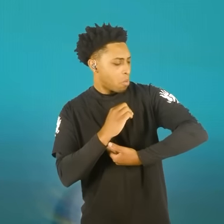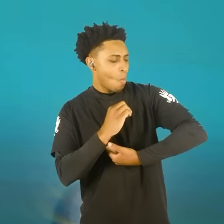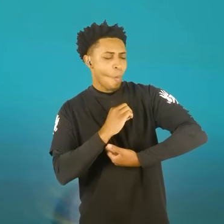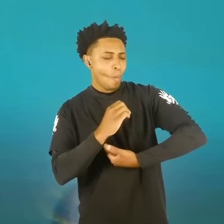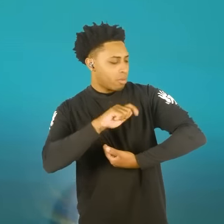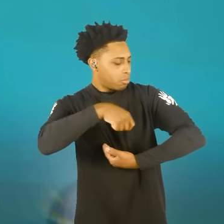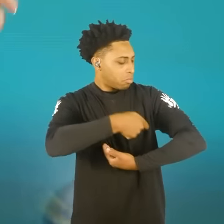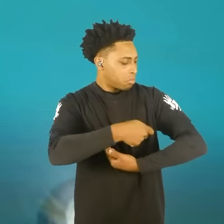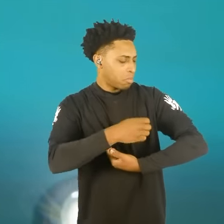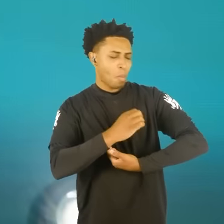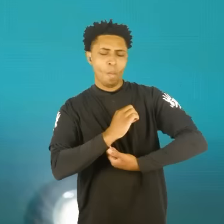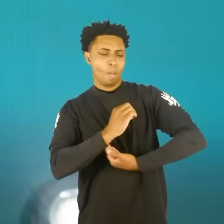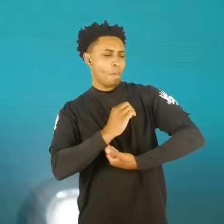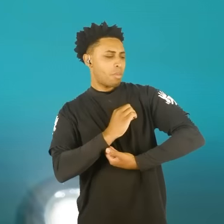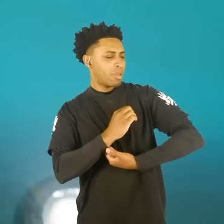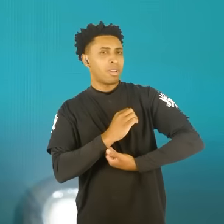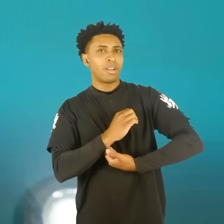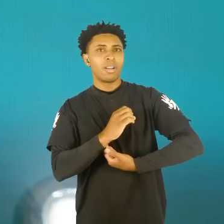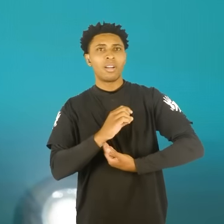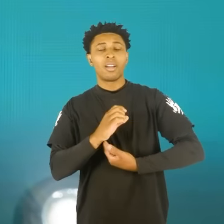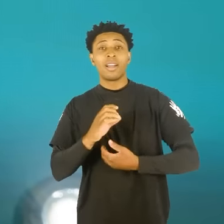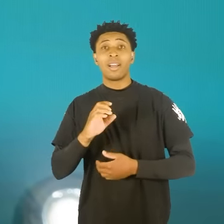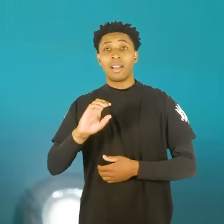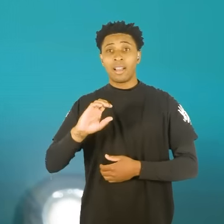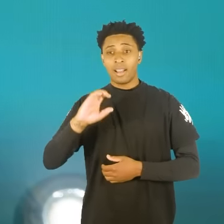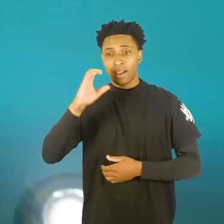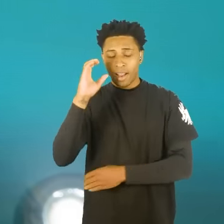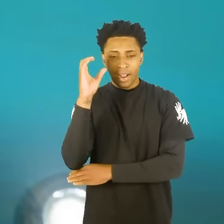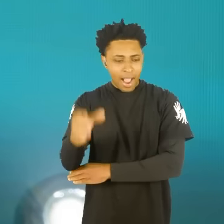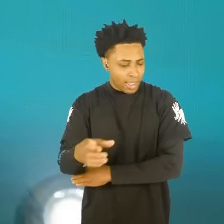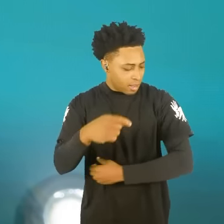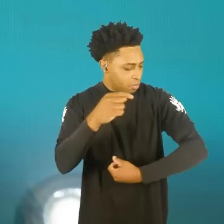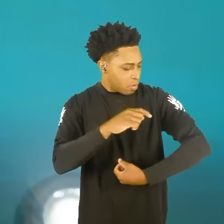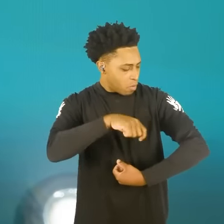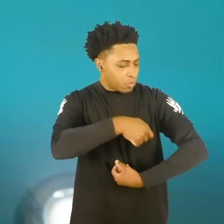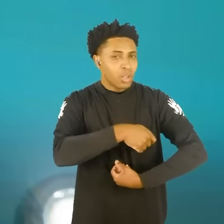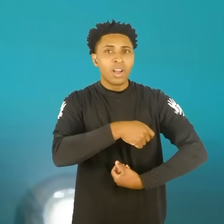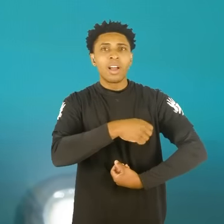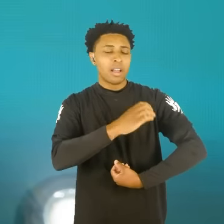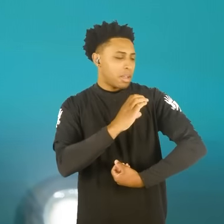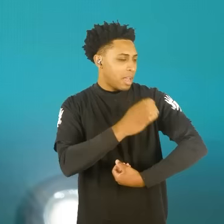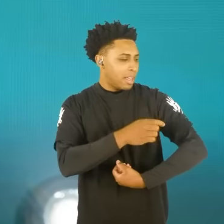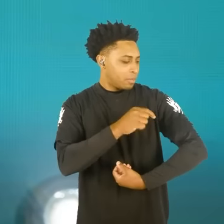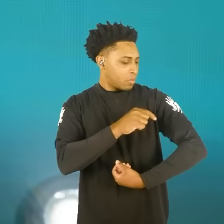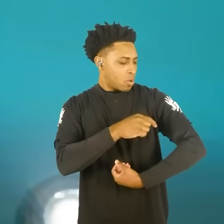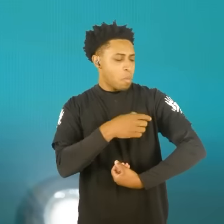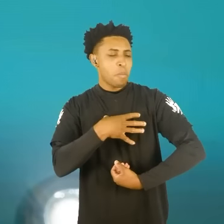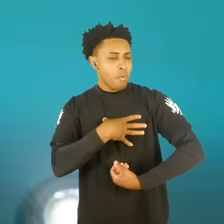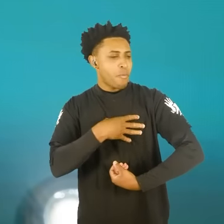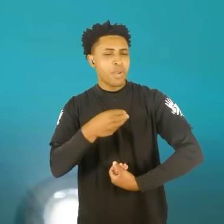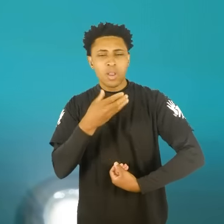Caim, ela diz, o Senhor me deu um varão. Mas quando ela dá o nome de Abel, ela não diz nada.